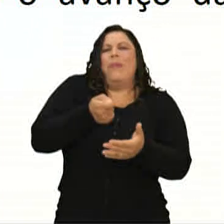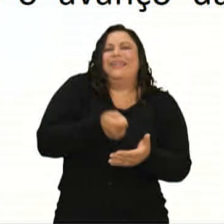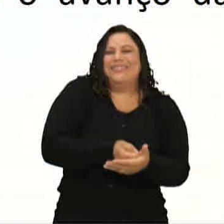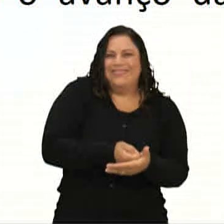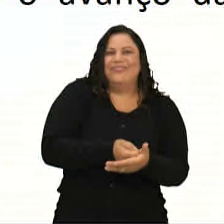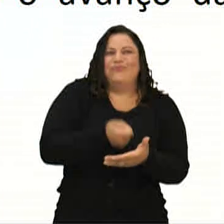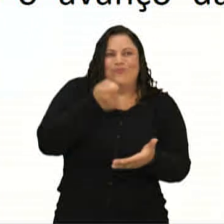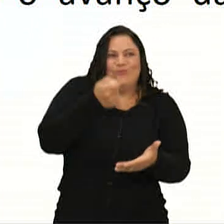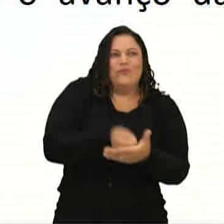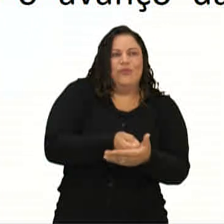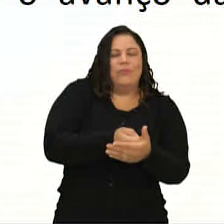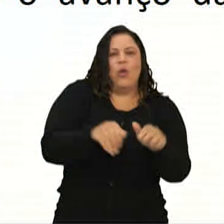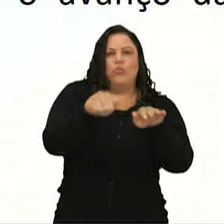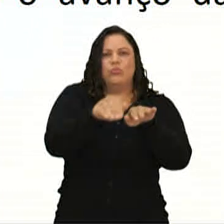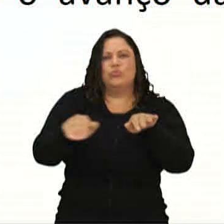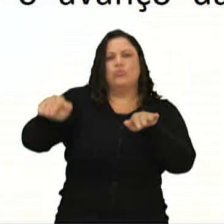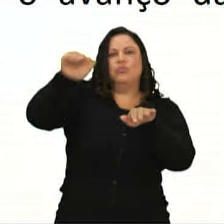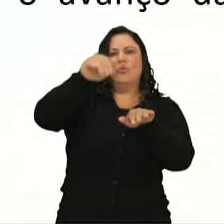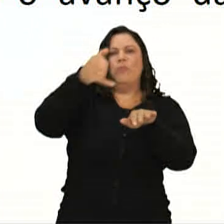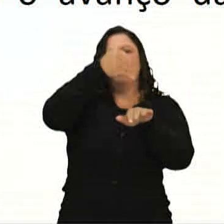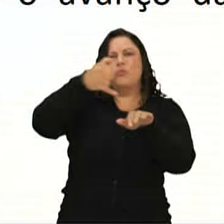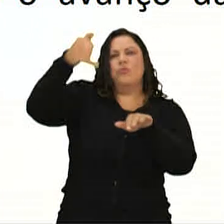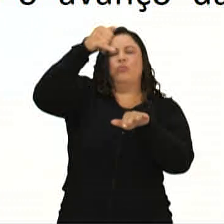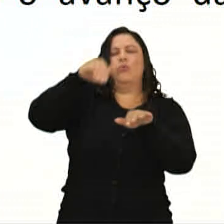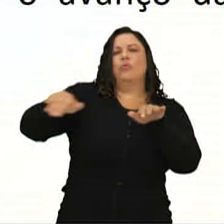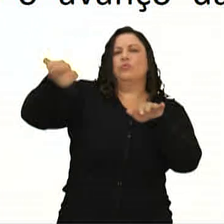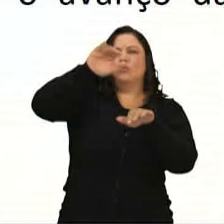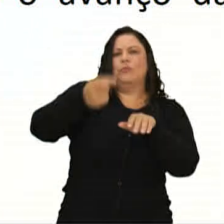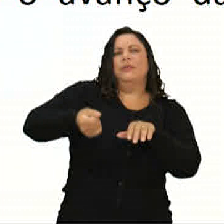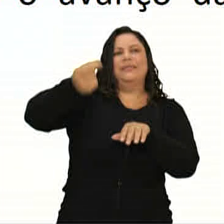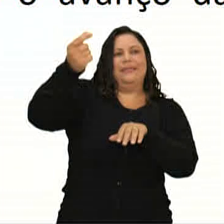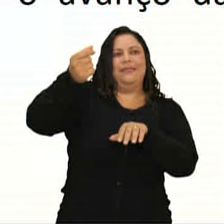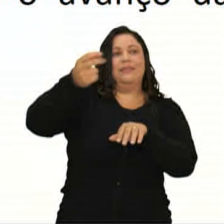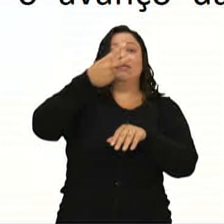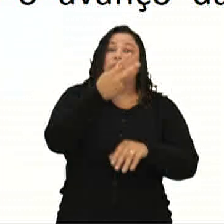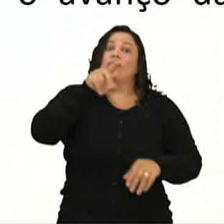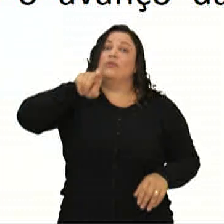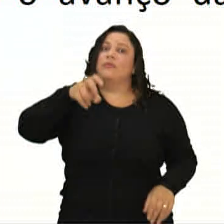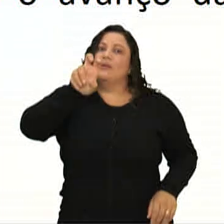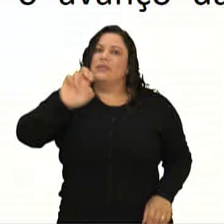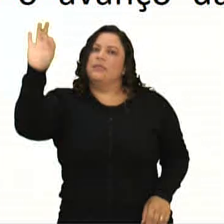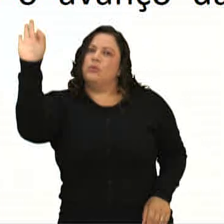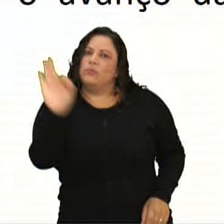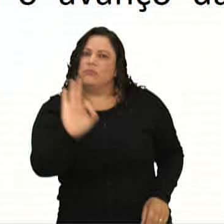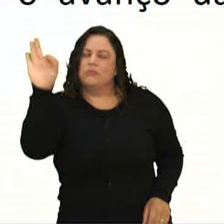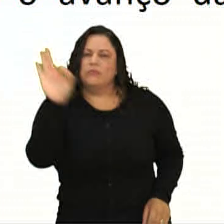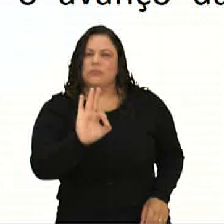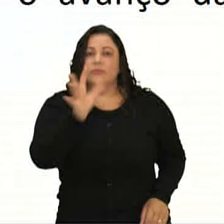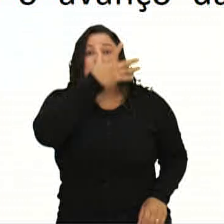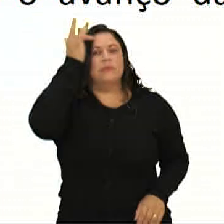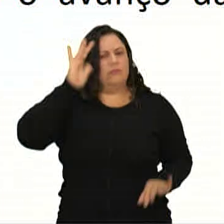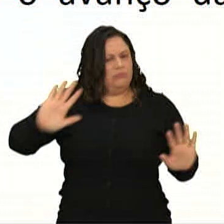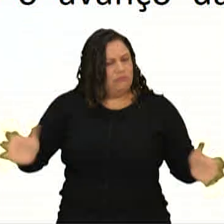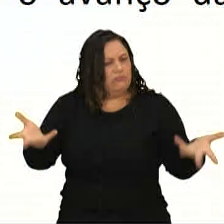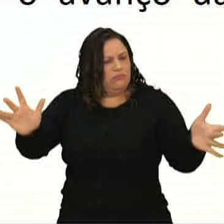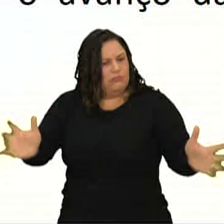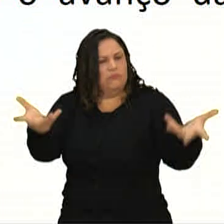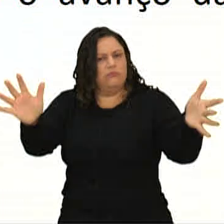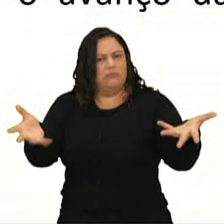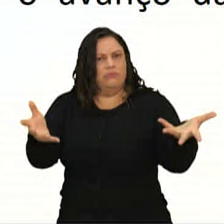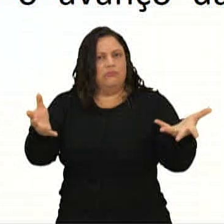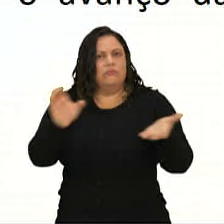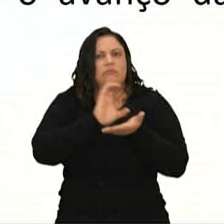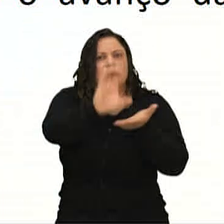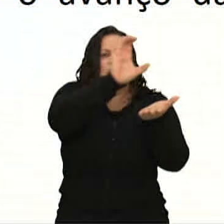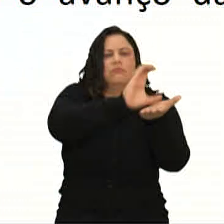propriedade. Está fixada em 1,40, ou seja, 2,5%. Mas as pessoas são incentivadas a dar mais, de acordo